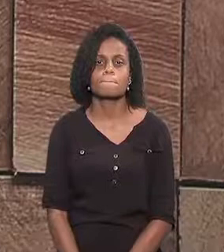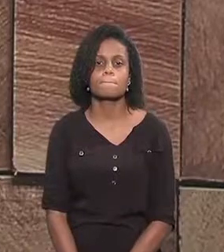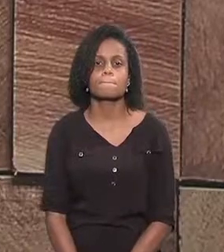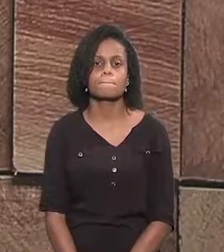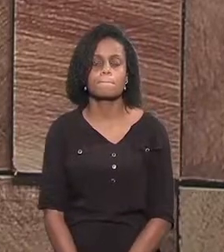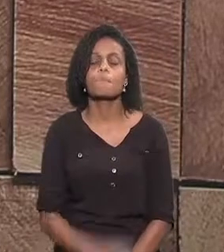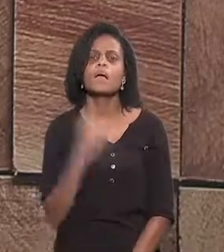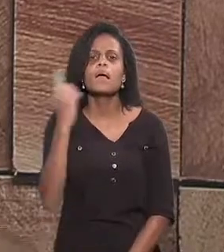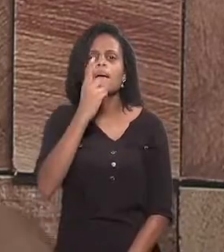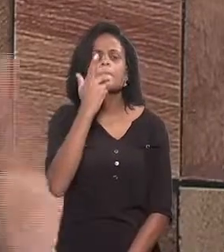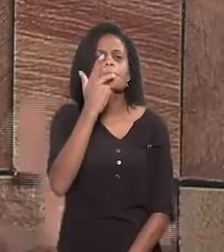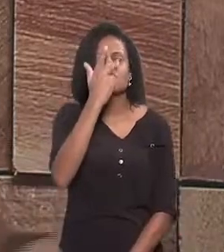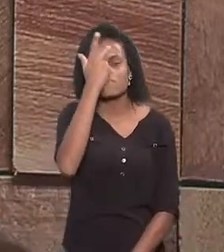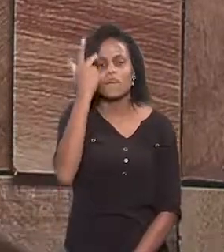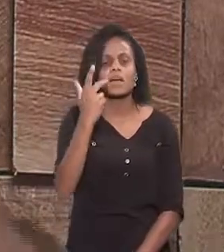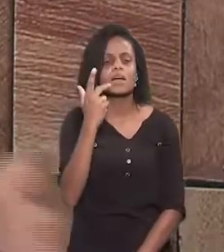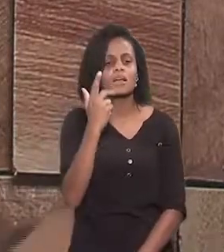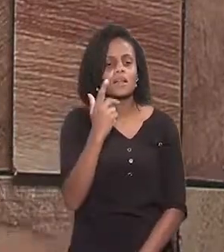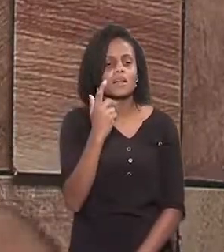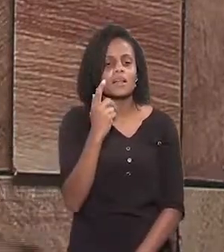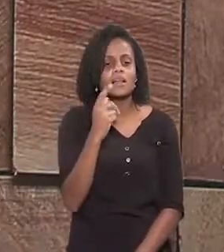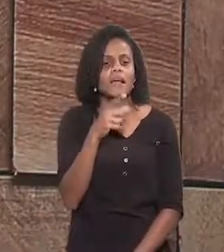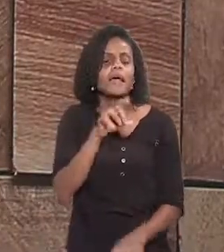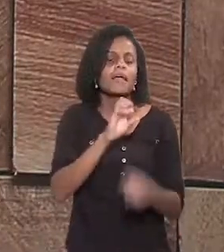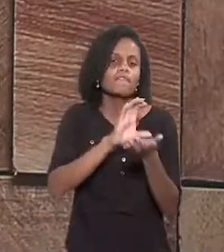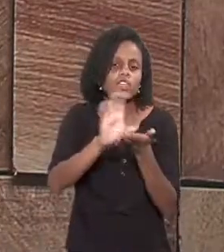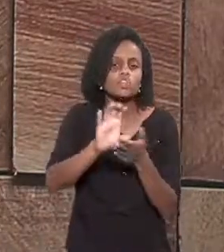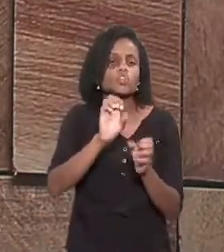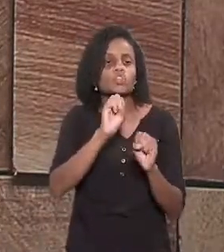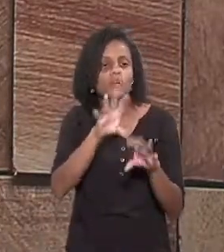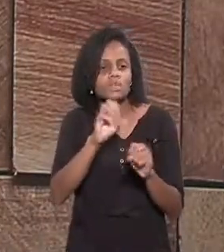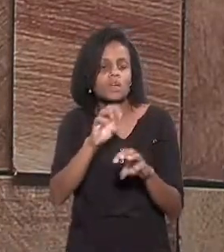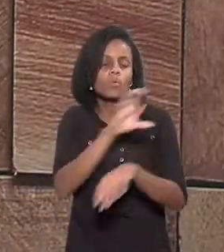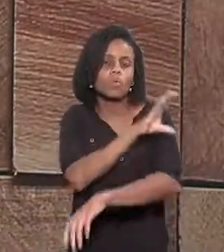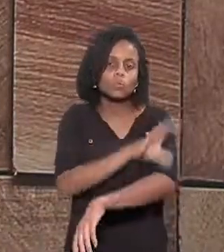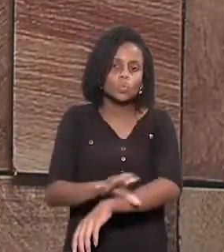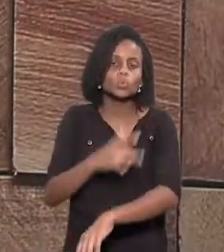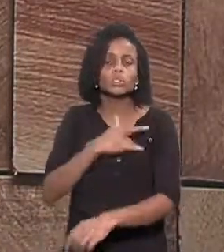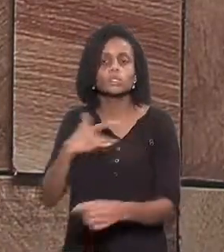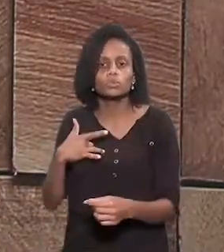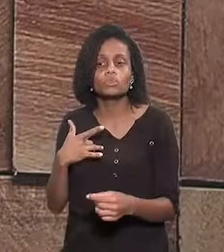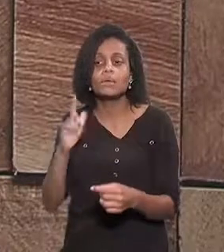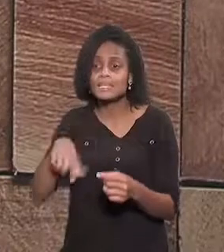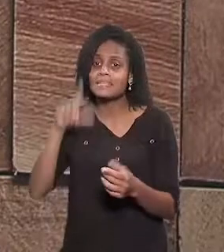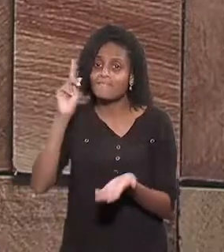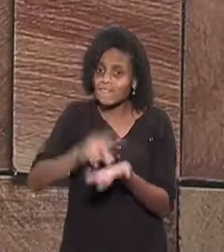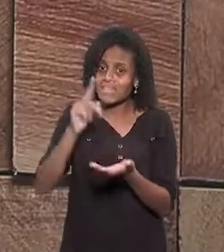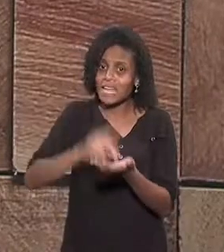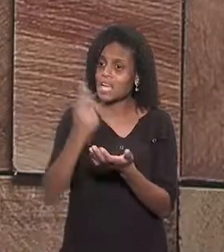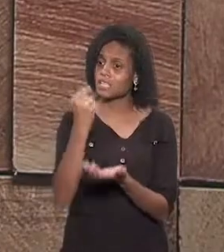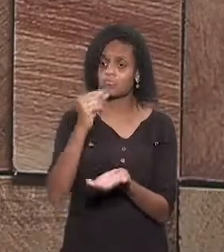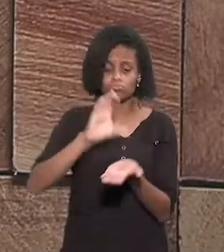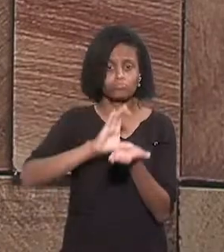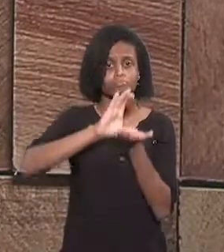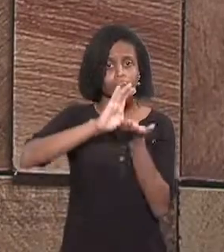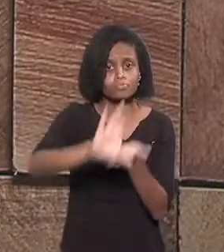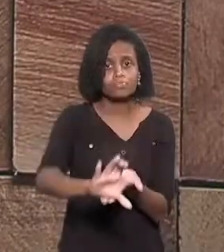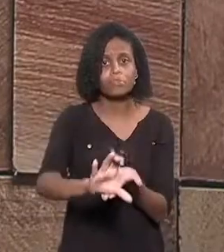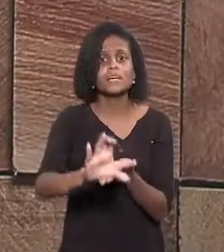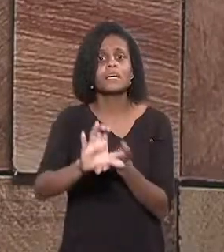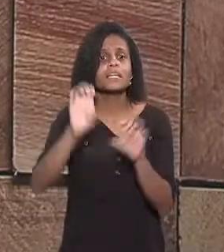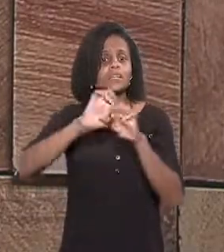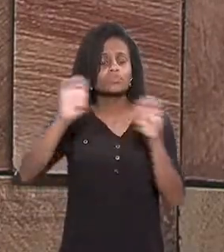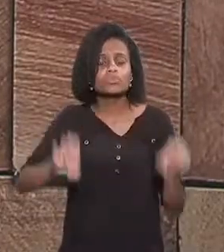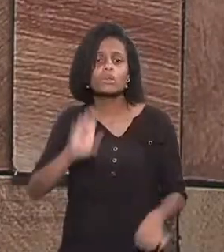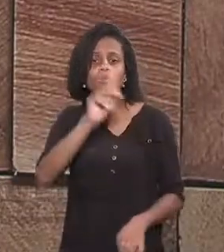fala, né? Ah, investir em educação, cultura, saúde. Mas quando eu falo investir em educação, é investir real em educação. Na